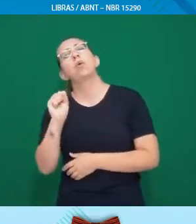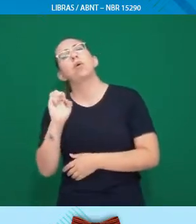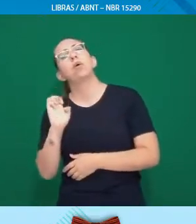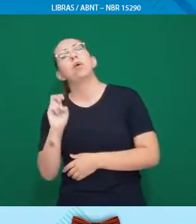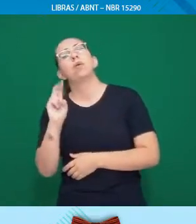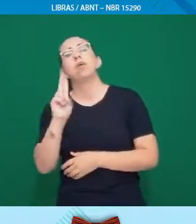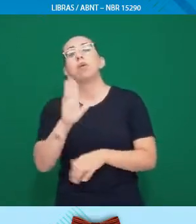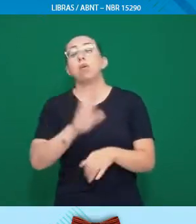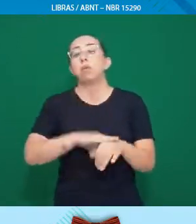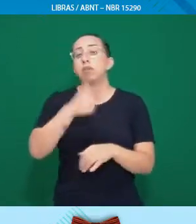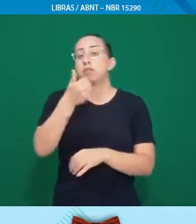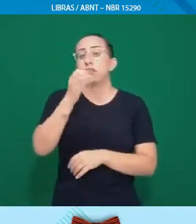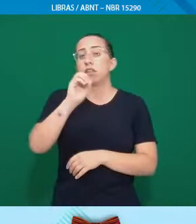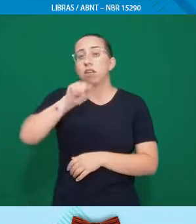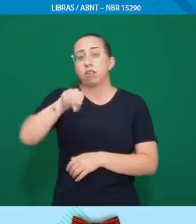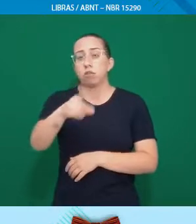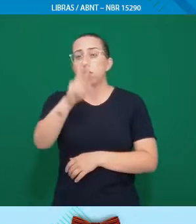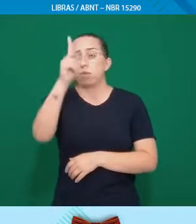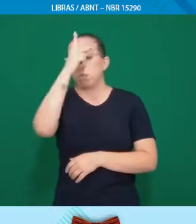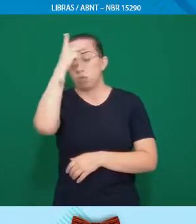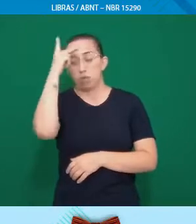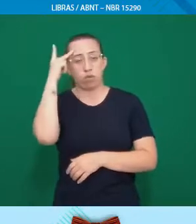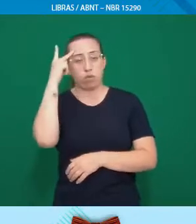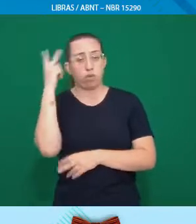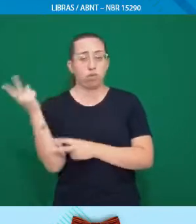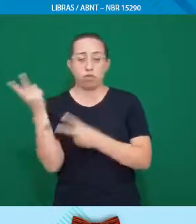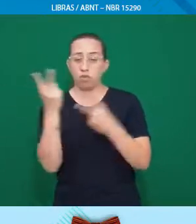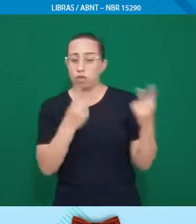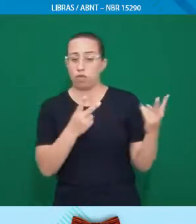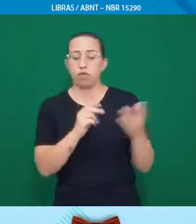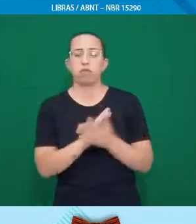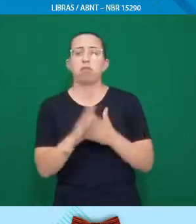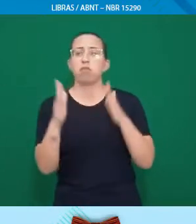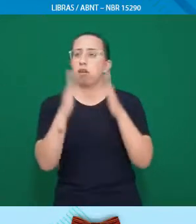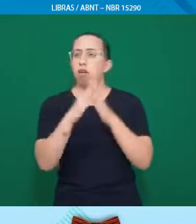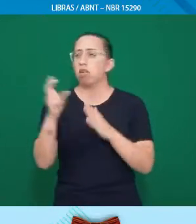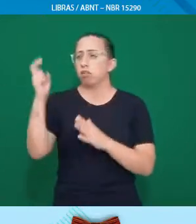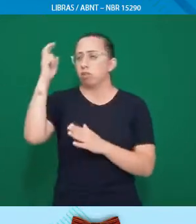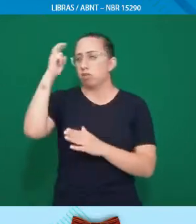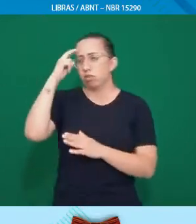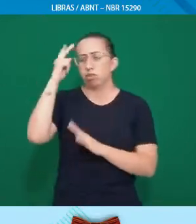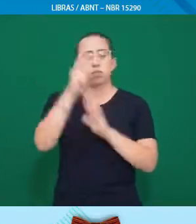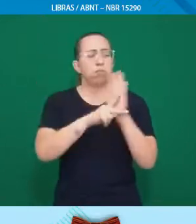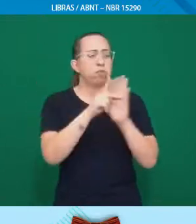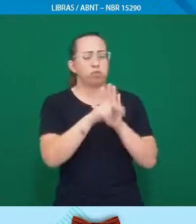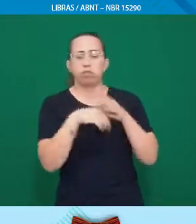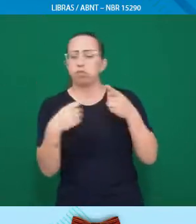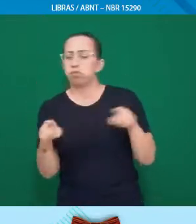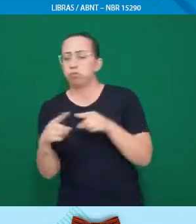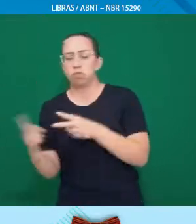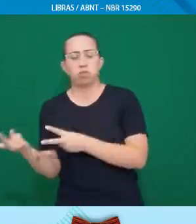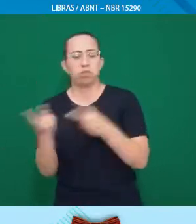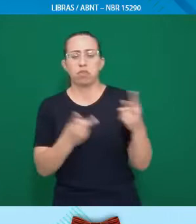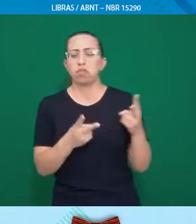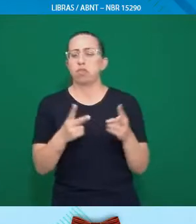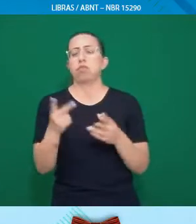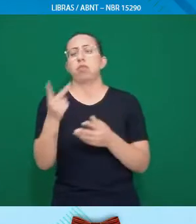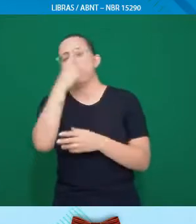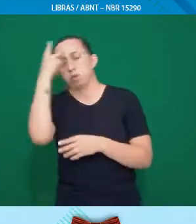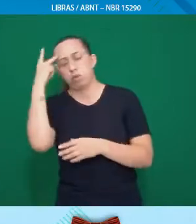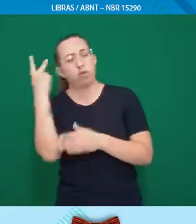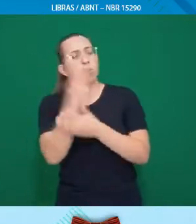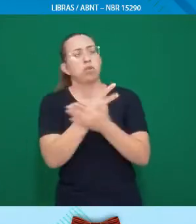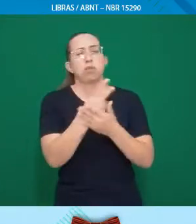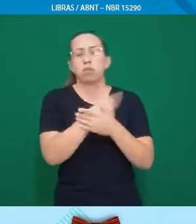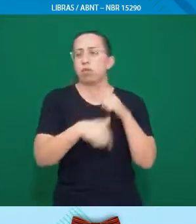mais de 10 mil visitações no ano na Casa da Cultura com toda a movimentação dos nossos projetos e visitantes e pessoas que